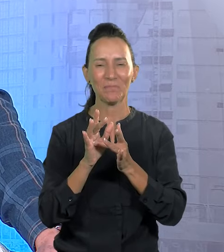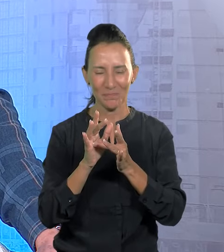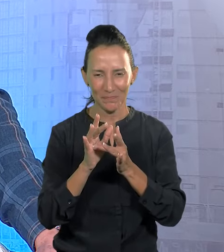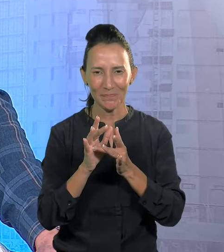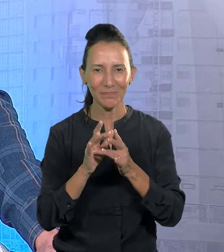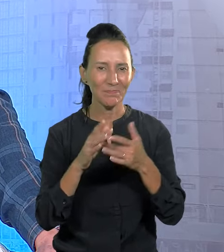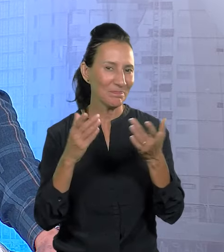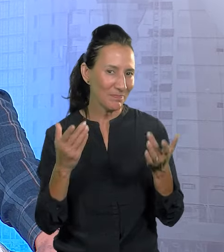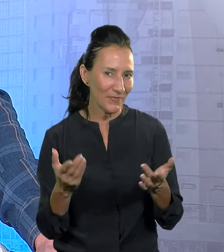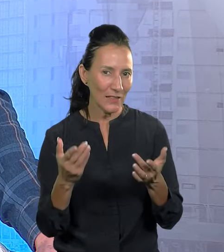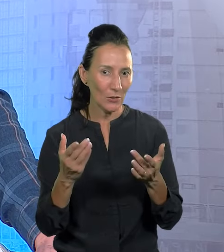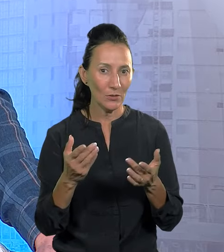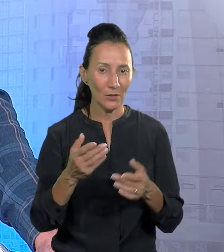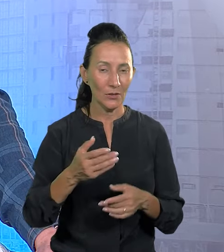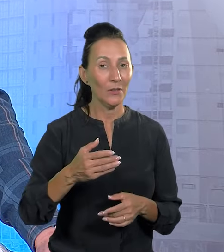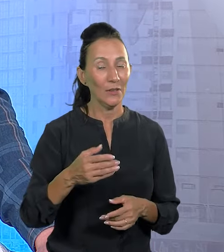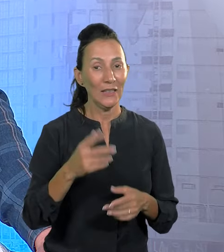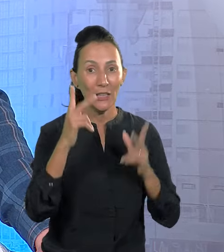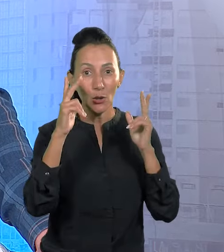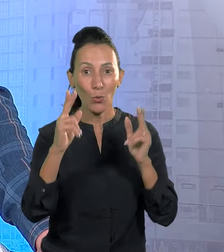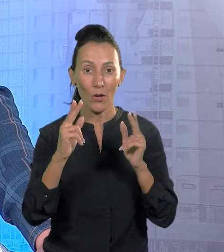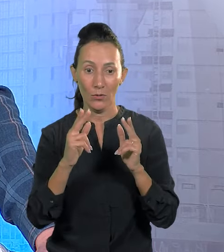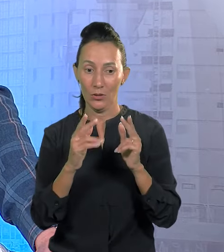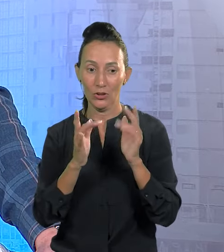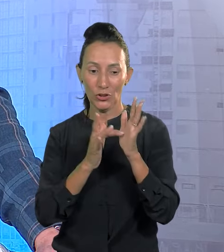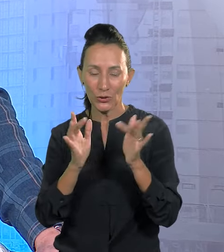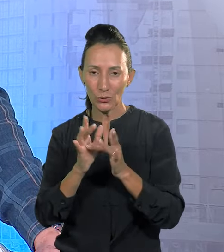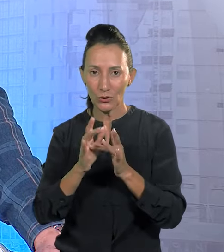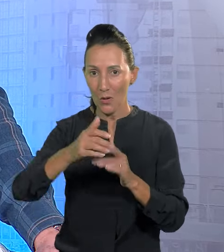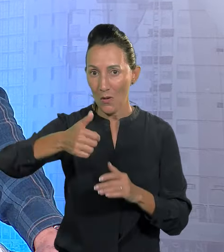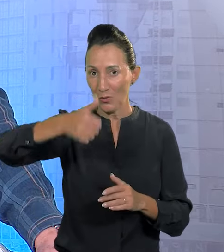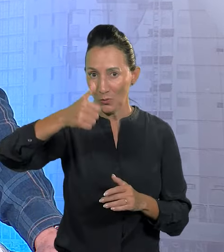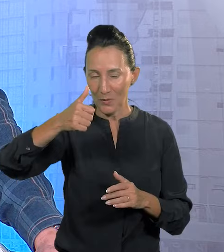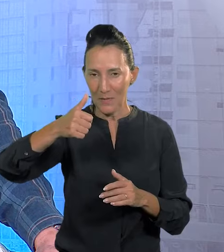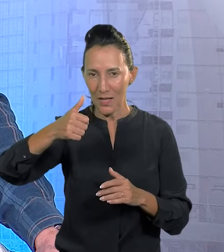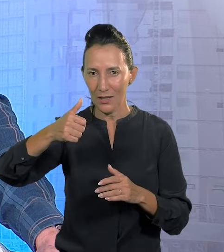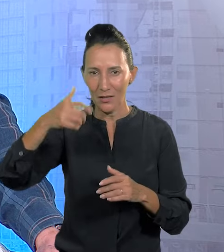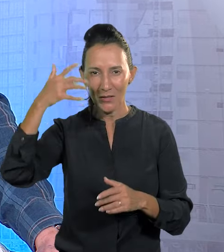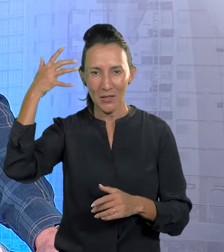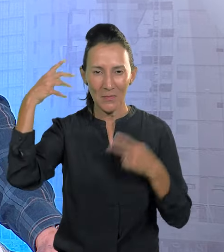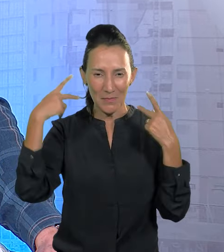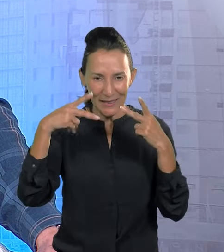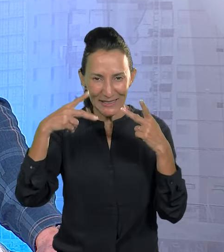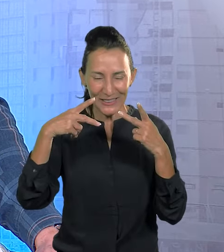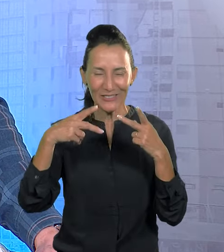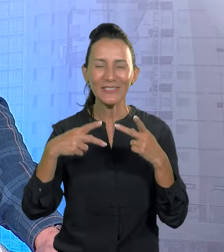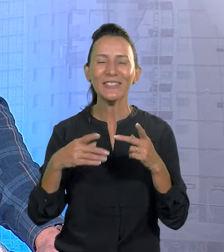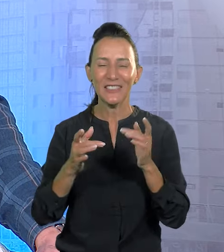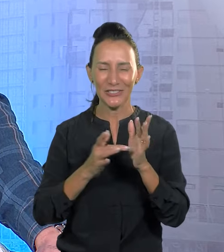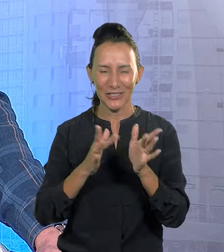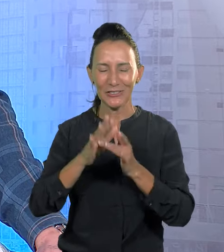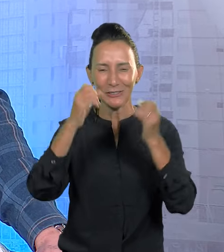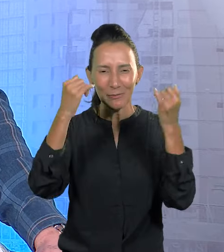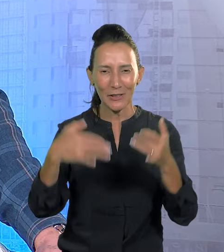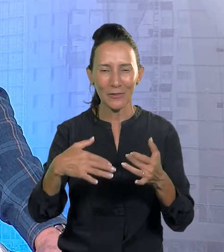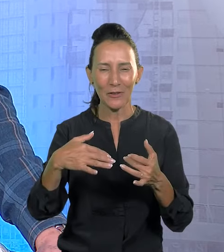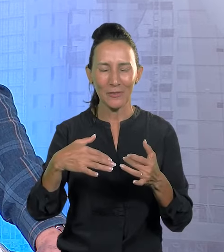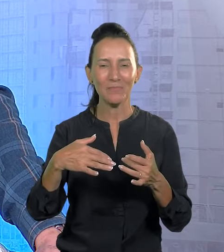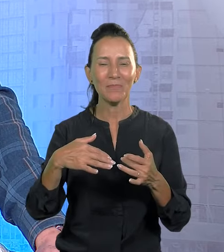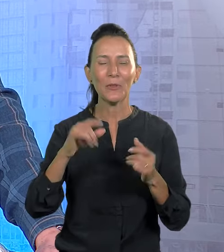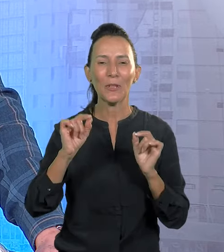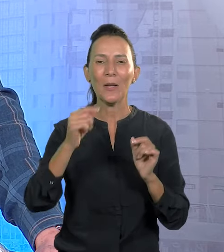sobre Jesus. Então assim, como no seu primeiro sermão, Jesus abriu a Bíblia e falava sobre uma profecia a respeito dele, nós